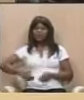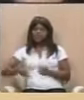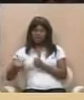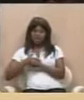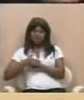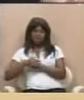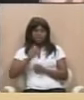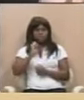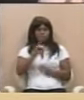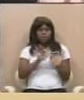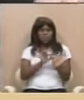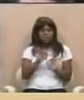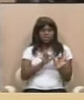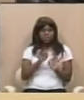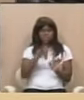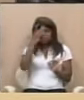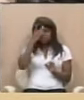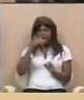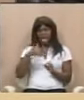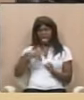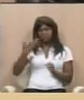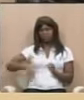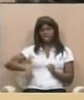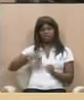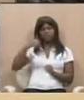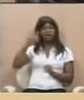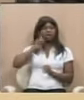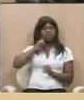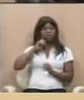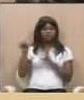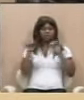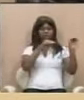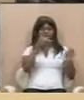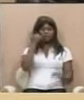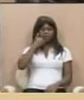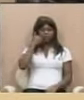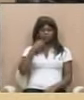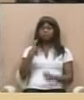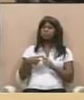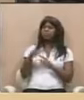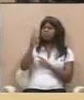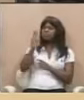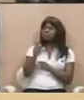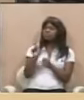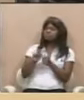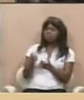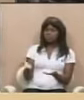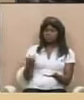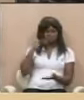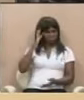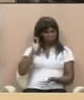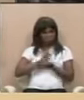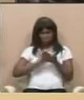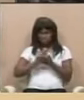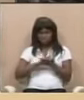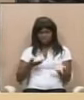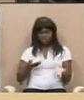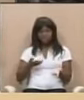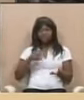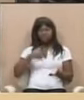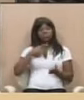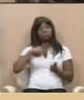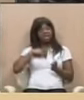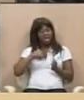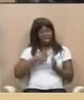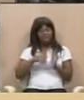age, critica e vai para Santa Bárbara. Não dá para entender onde o senhor quis chegar para falar isso. Nós tínhamos uma ordem da promotoria para que